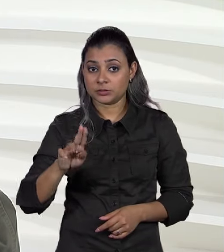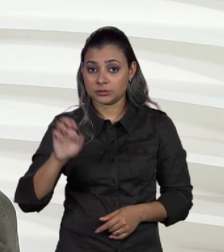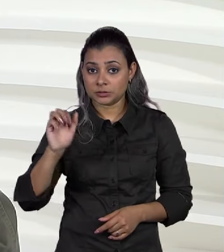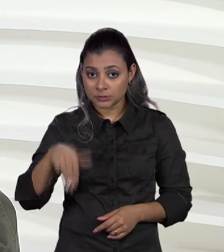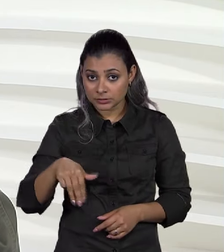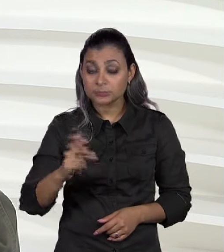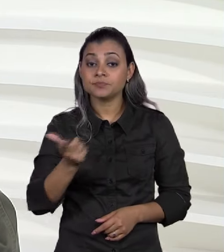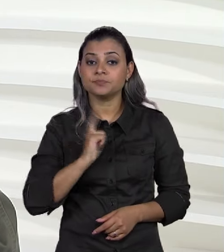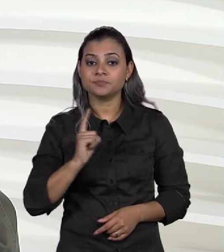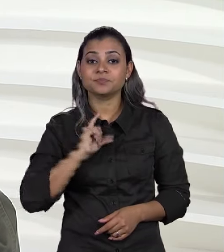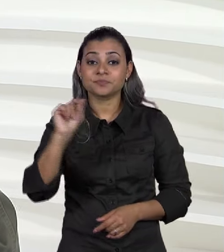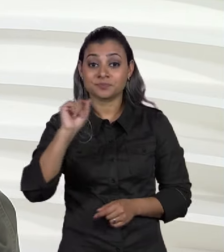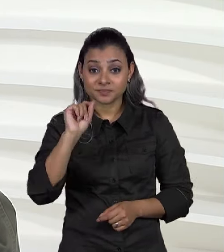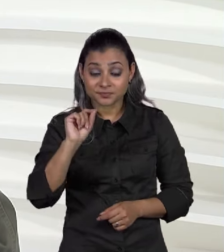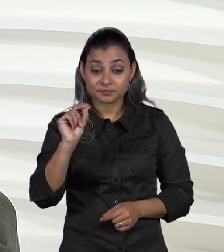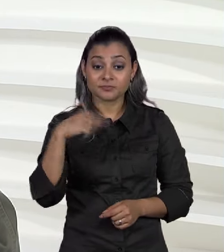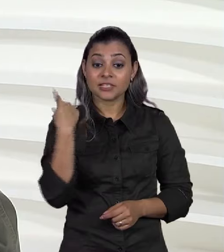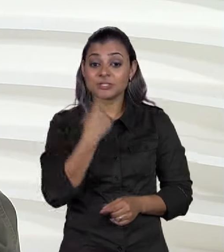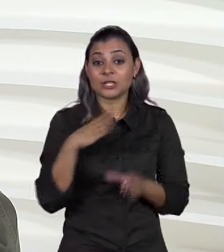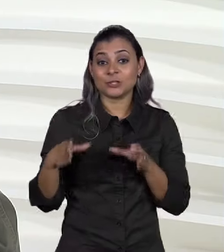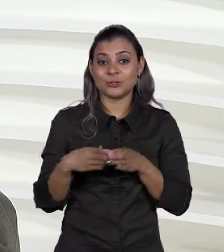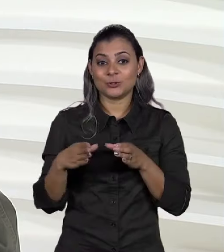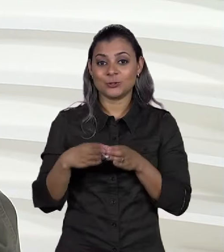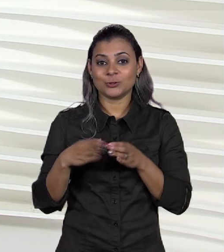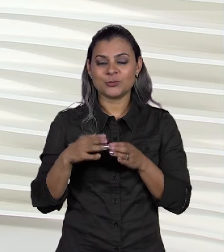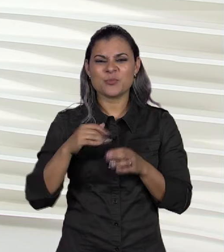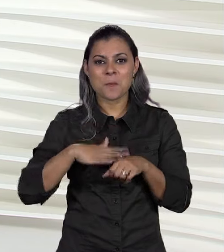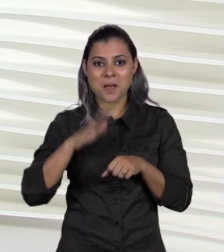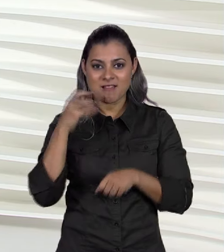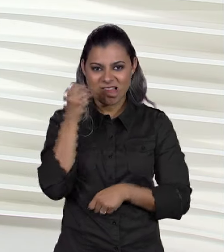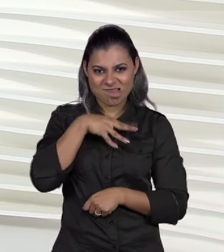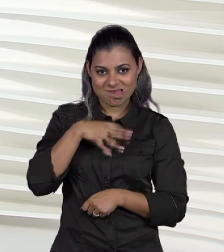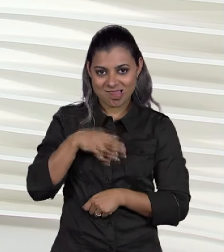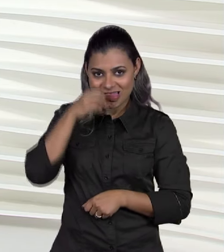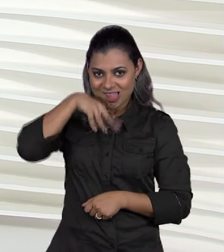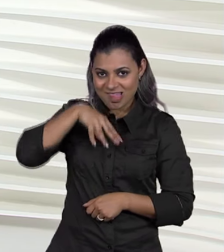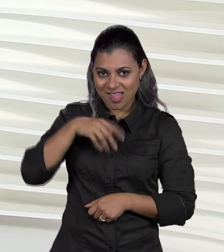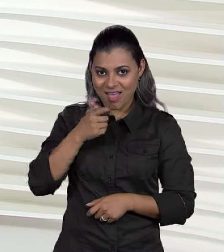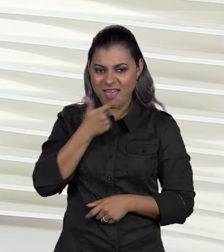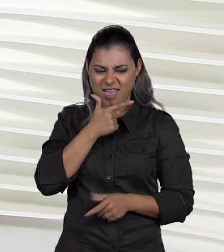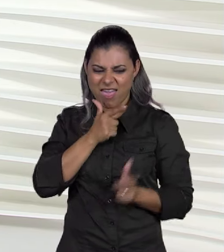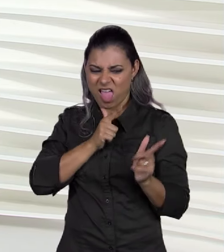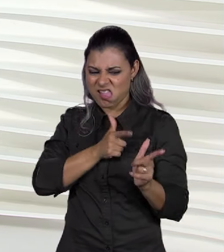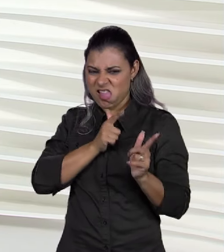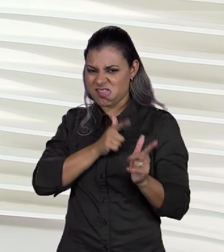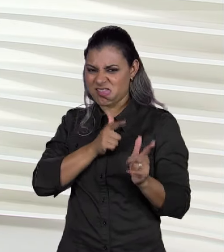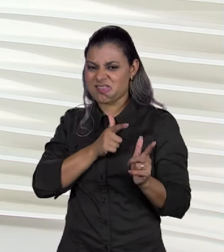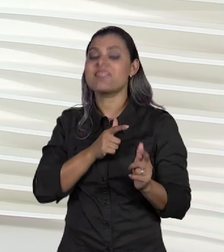mais atrevidos. Impulsão em criancar, né? Uma das primeiras charges atrevidas foi